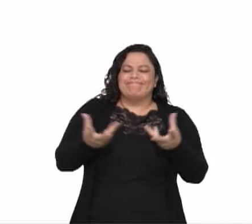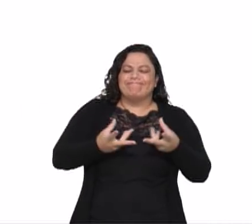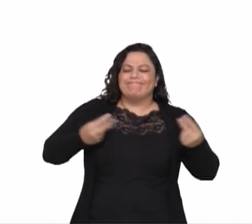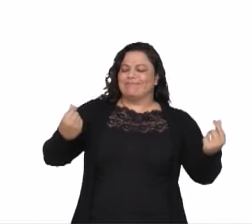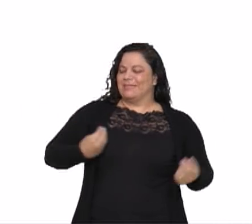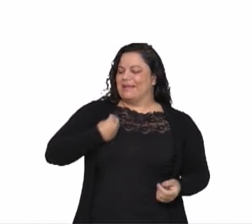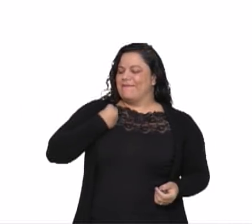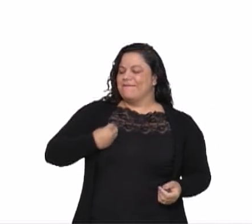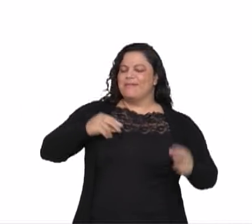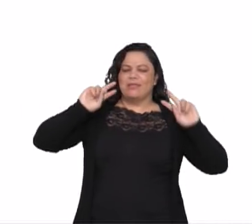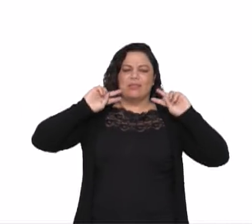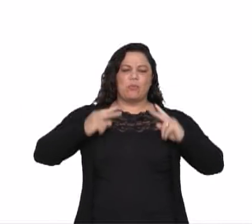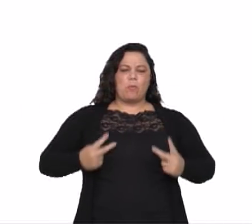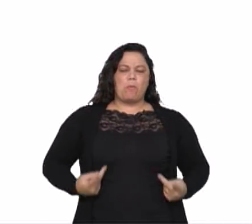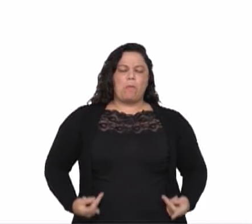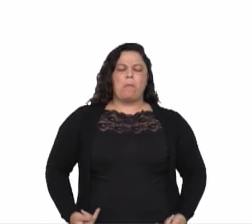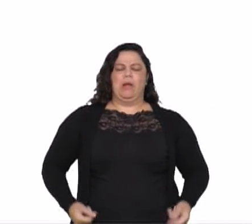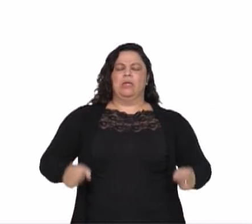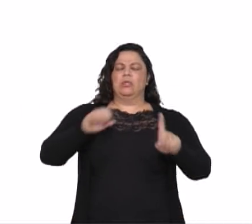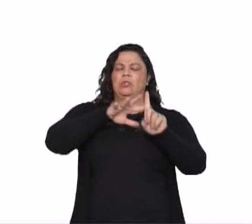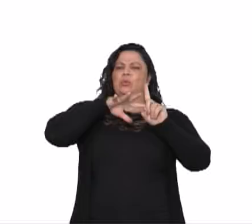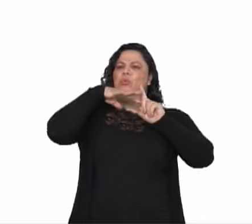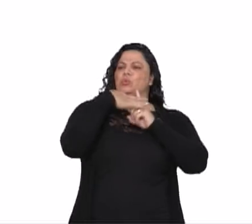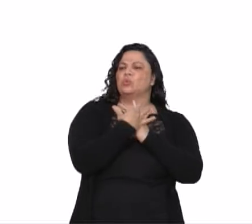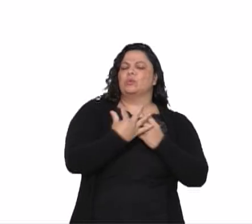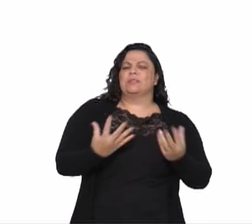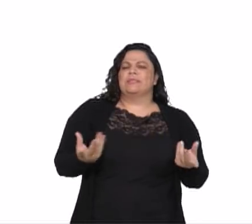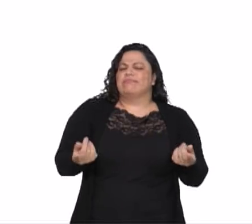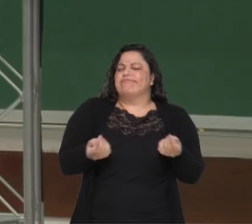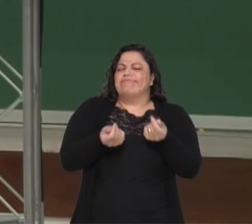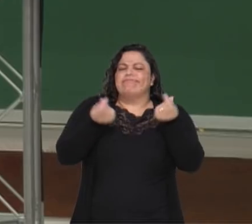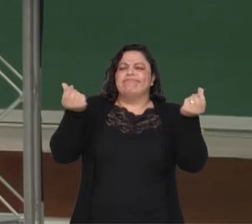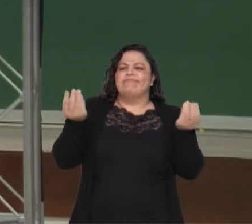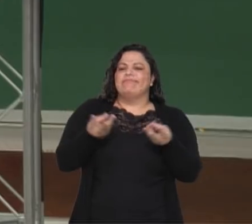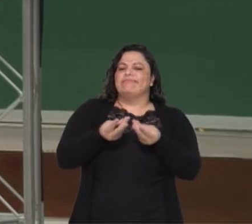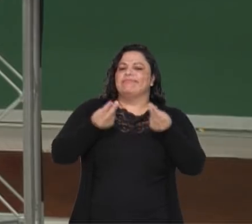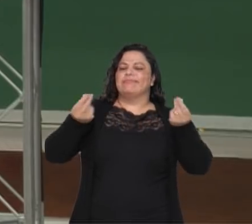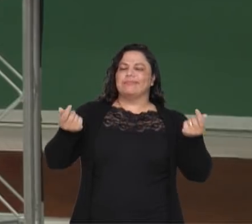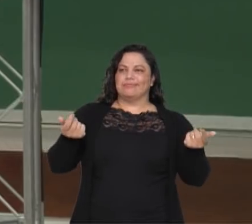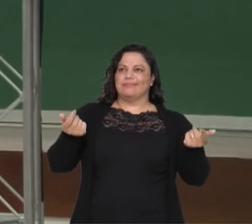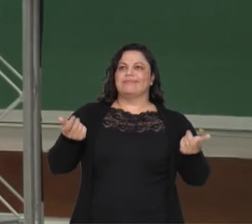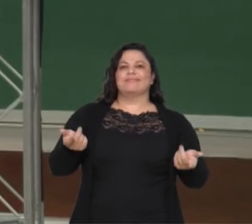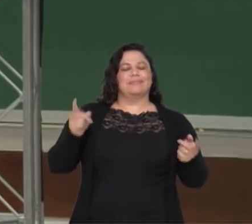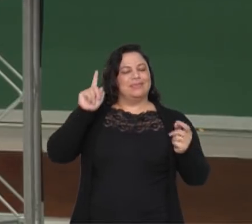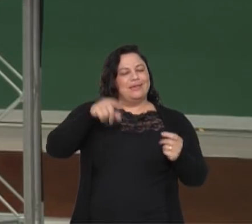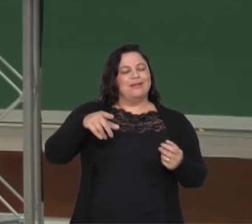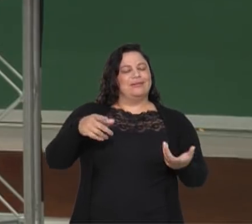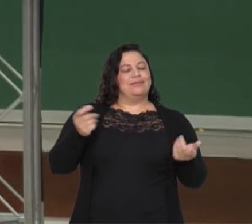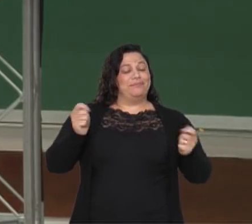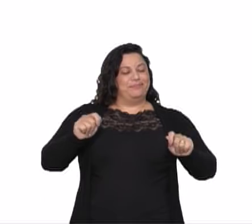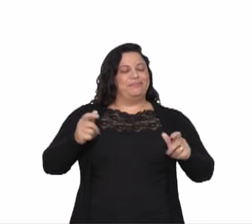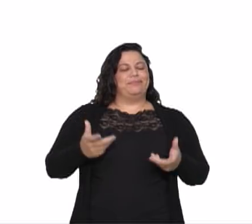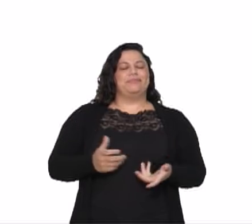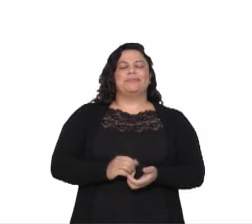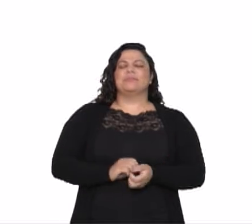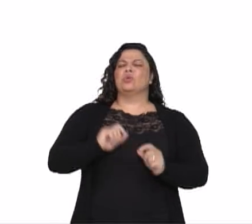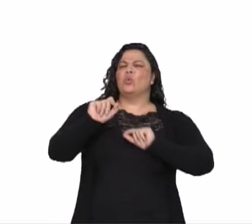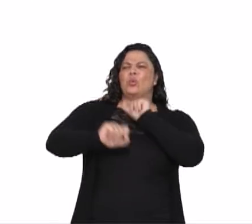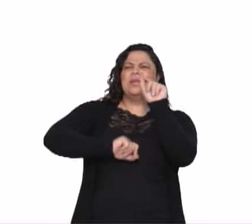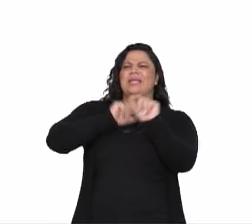Essa aula é sobre o som. E o que é o som? O som é uma